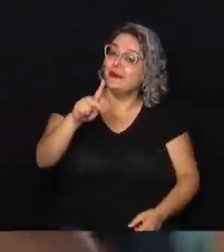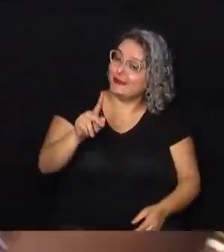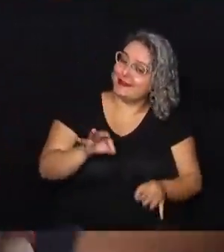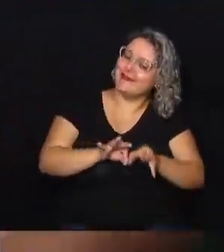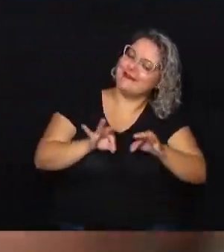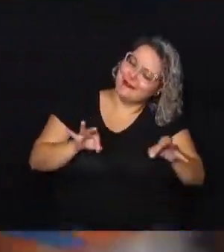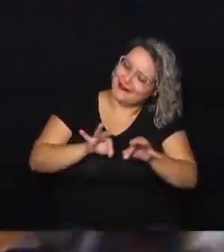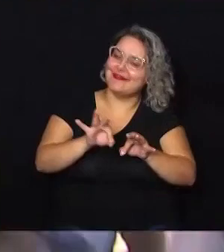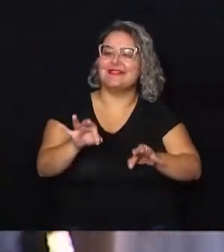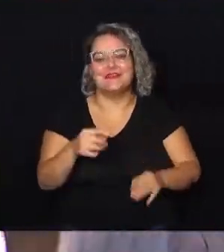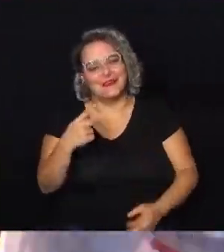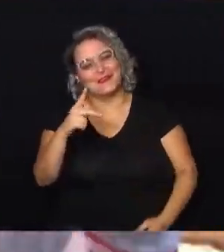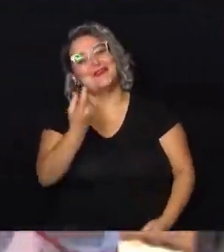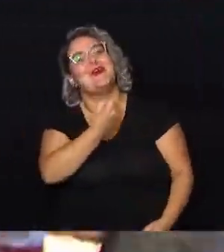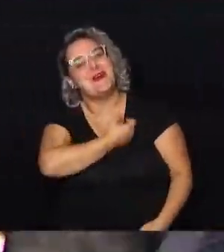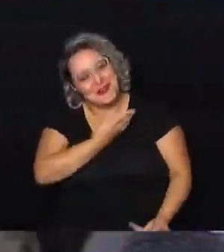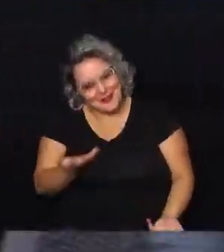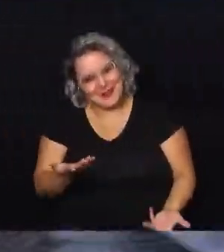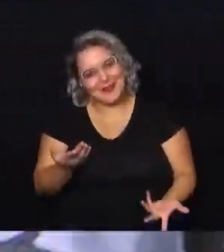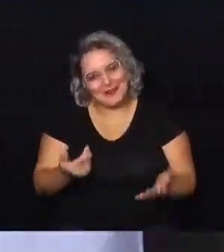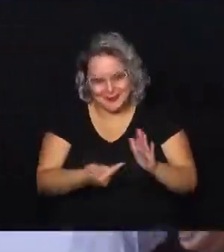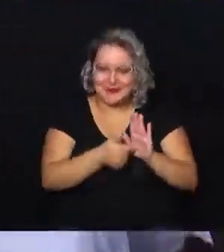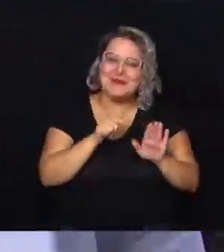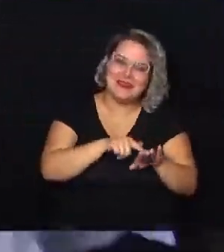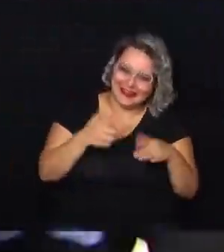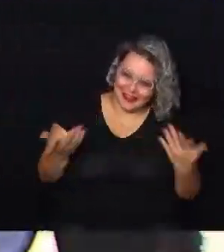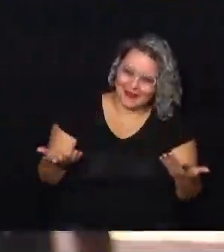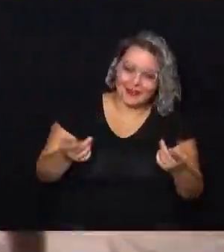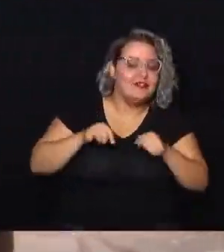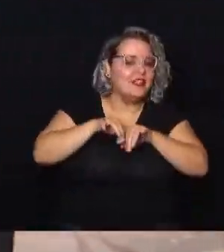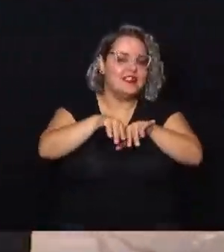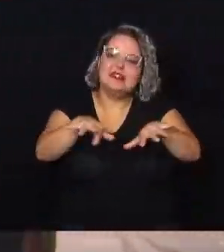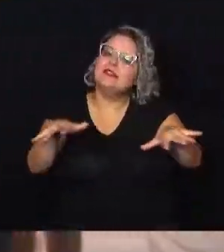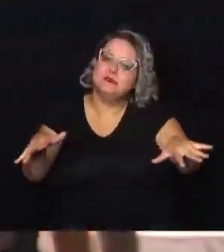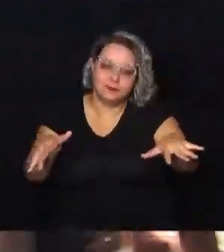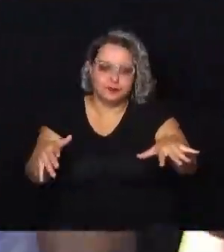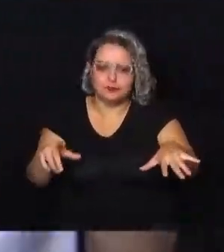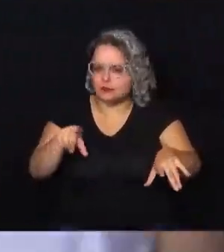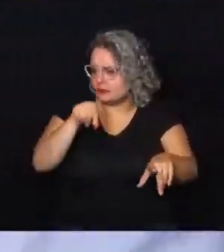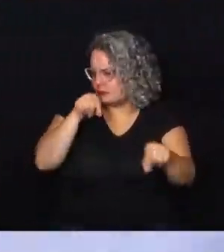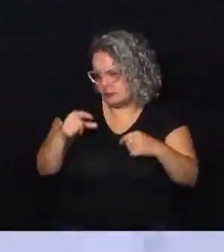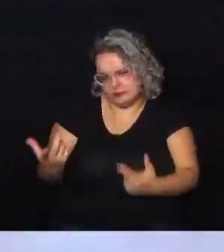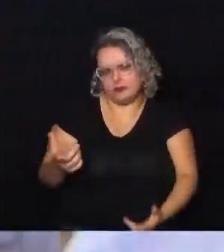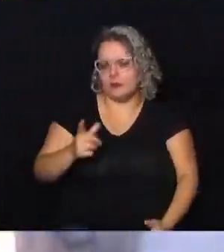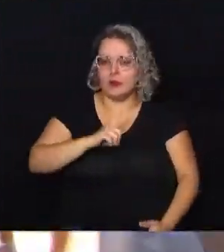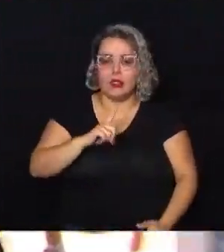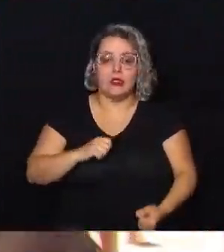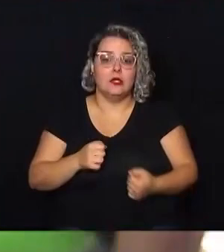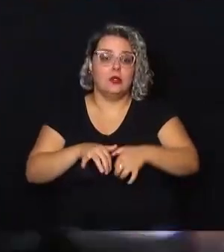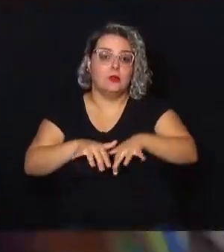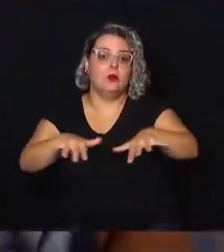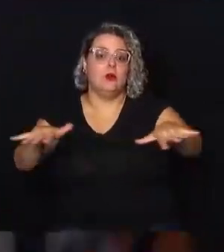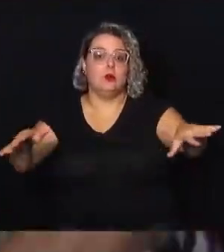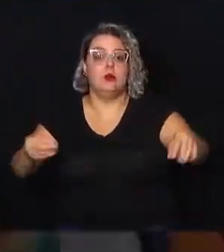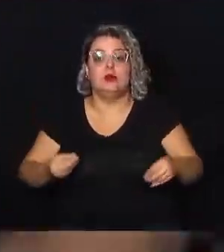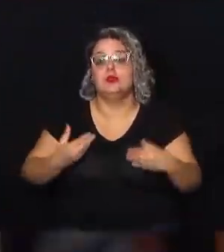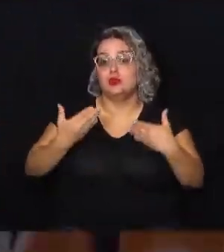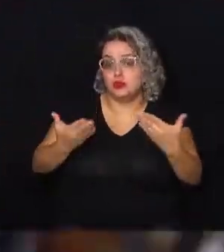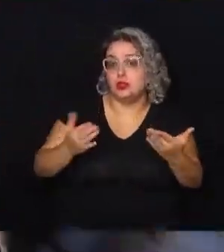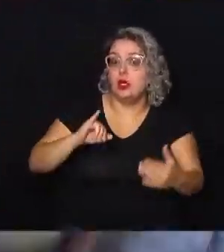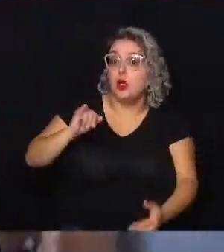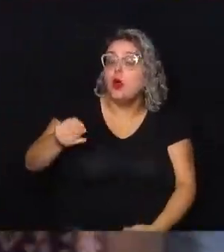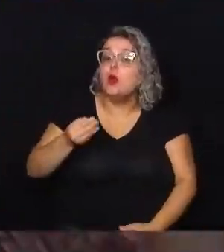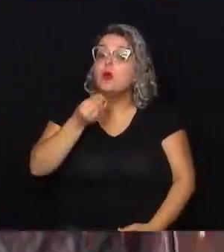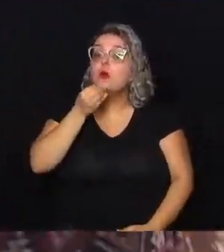a gente sabe que vai estar aí pela cidade. Então, eu acho que esse aumento, ele também nos proporcionou a